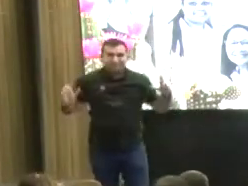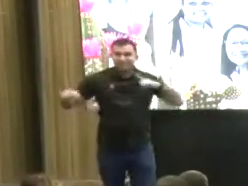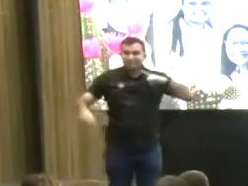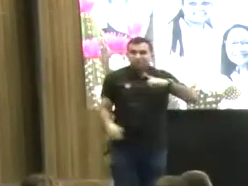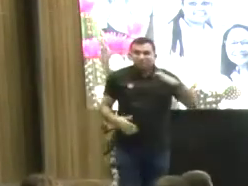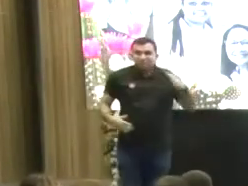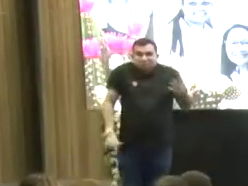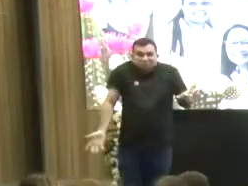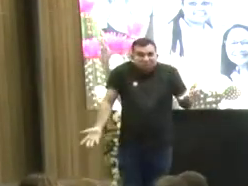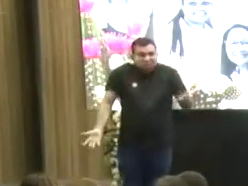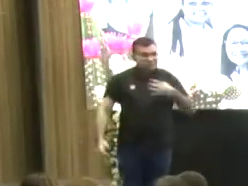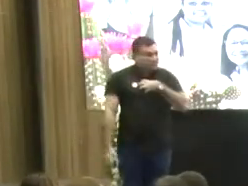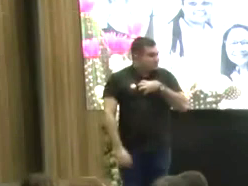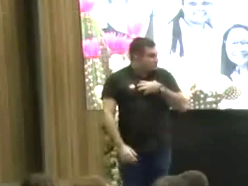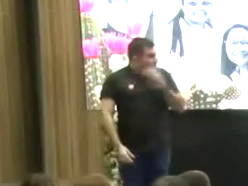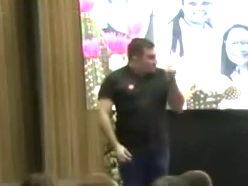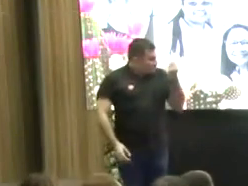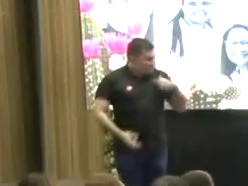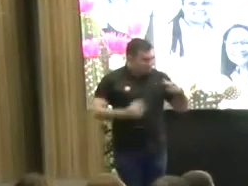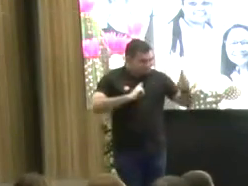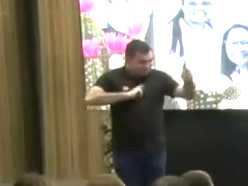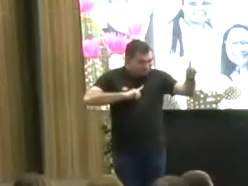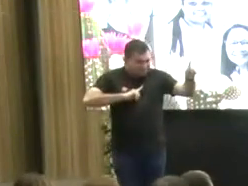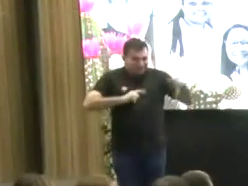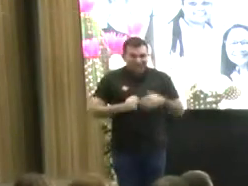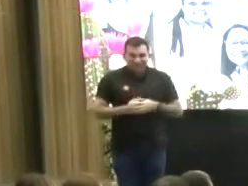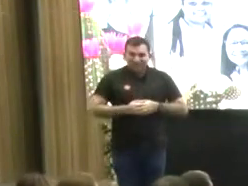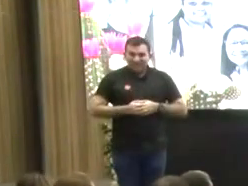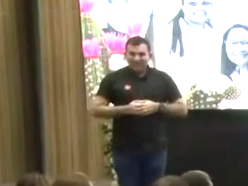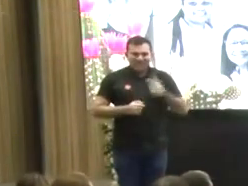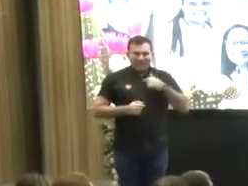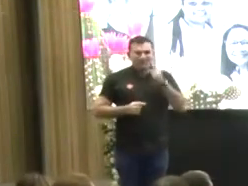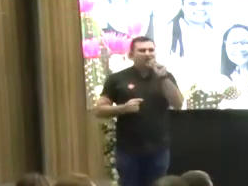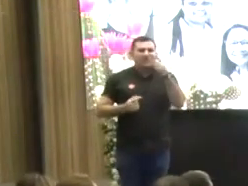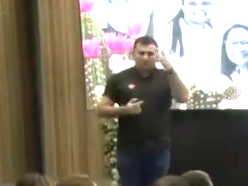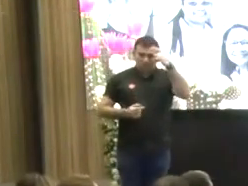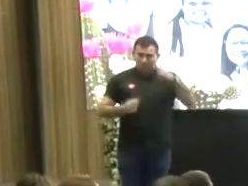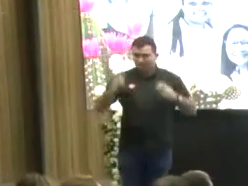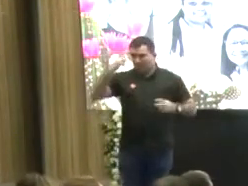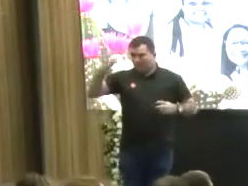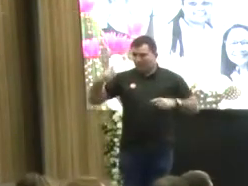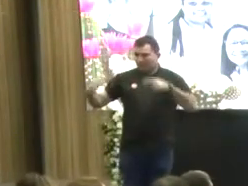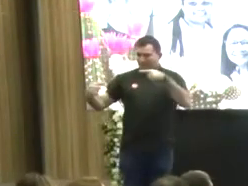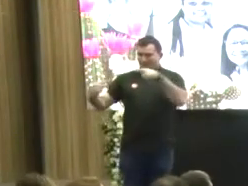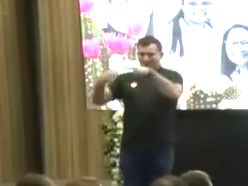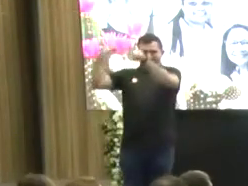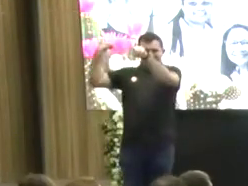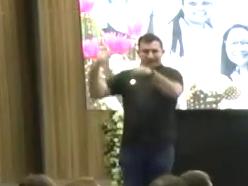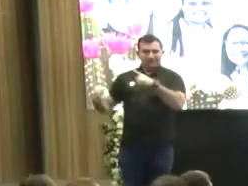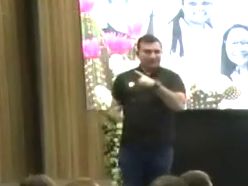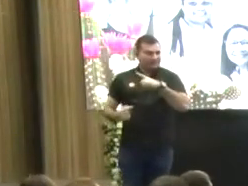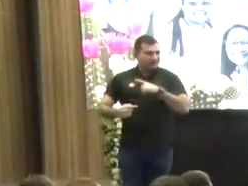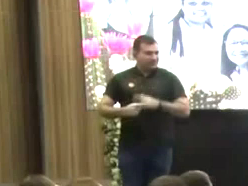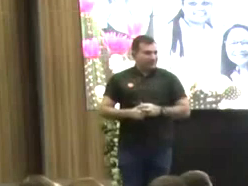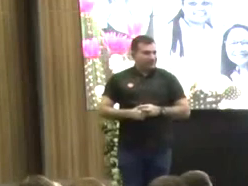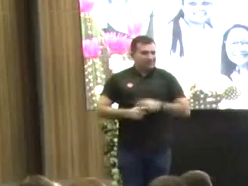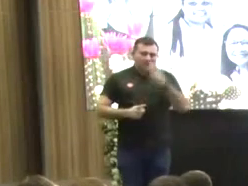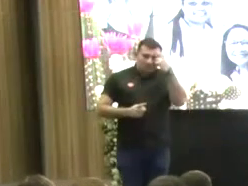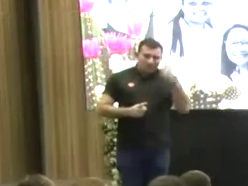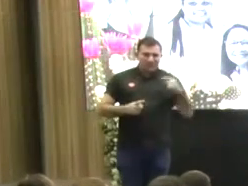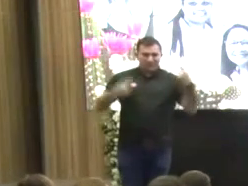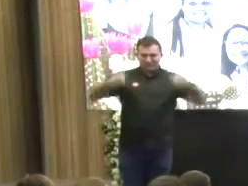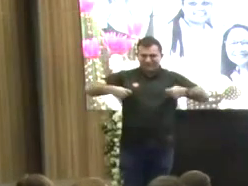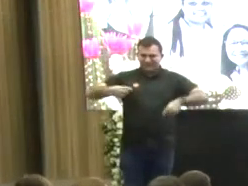Aí eu me dei conta e disse: isso é choque cultural, porque as culturas fundamentam-se em crenças, né?